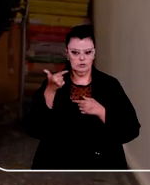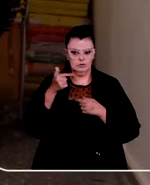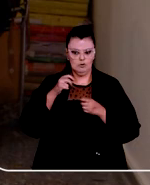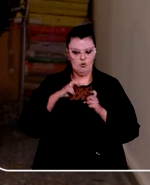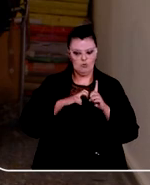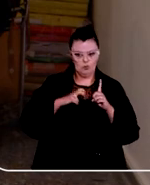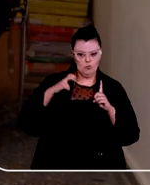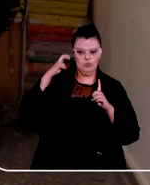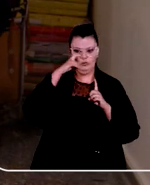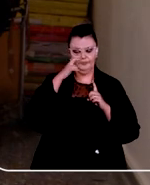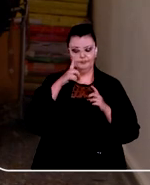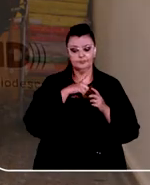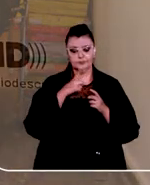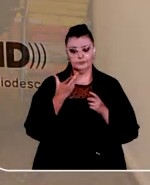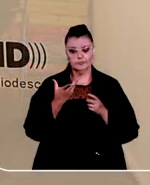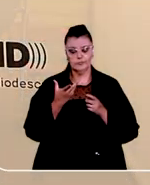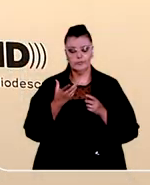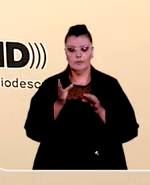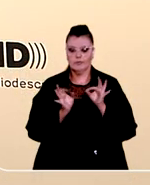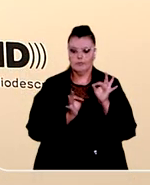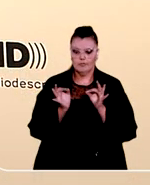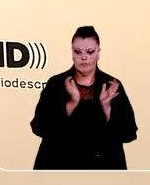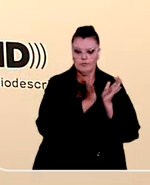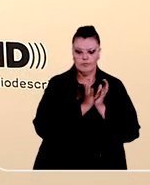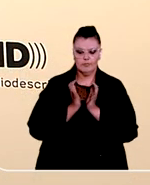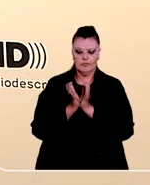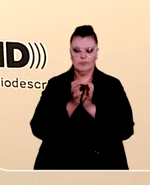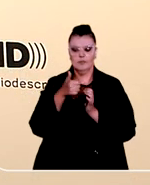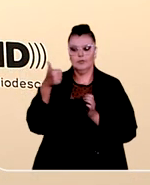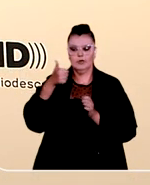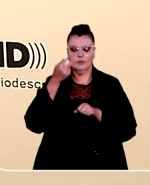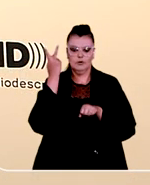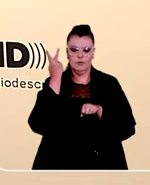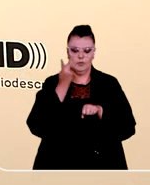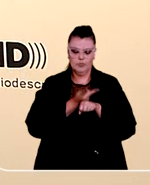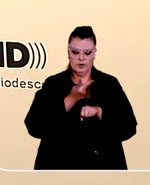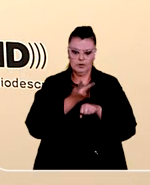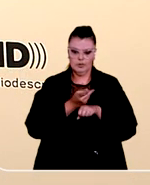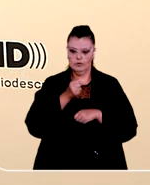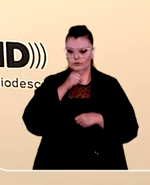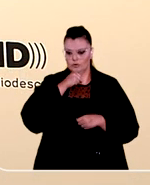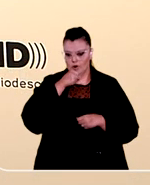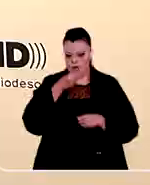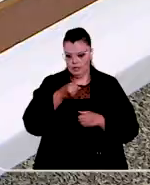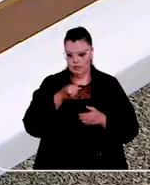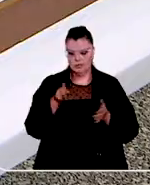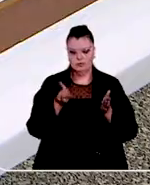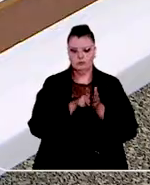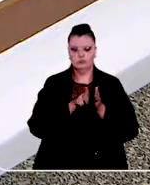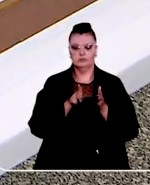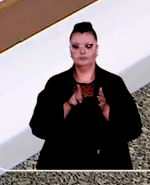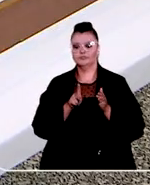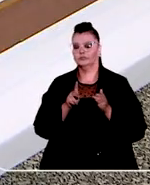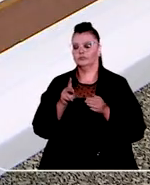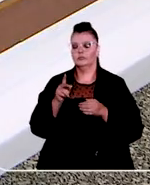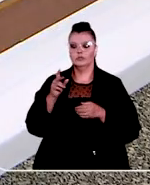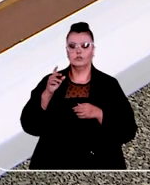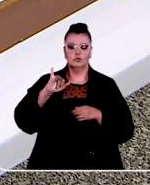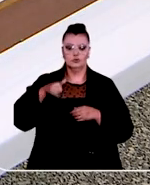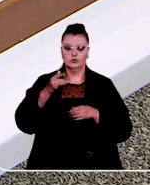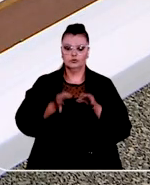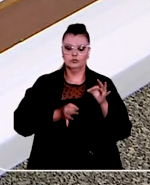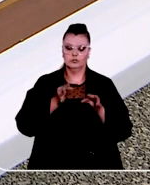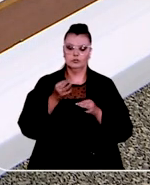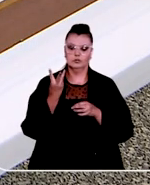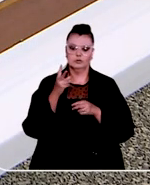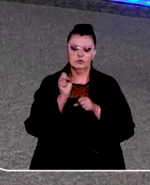9 da manhã às 7 da noite e estão localizadas próximo ao espaço cultural do STJ no segundo andar do edifício